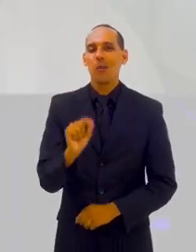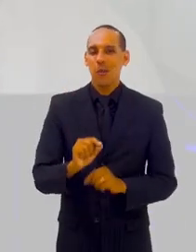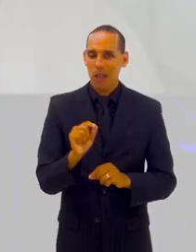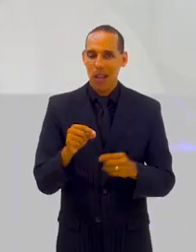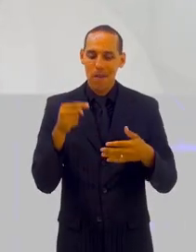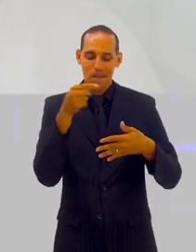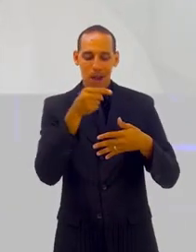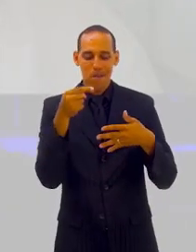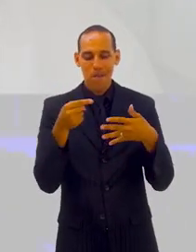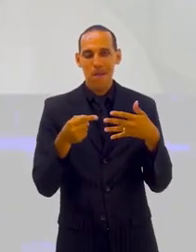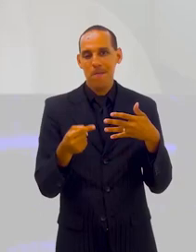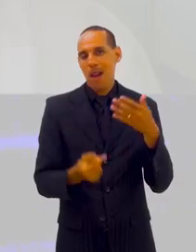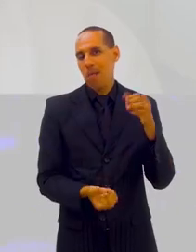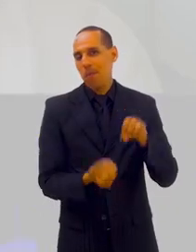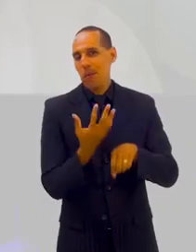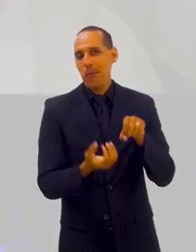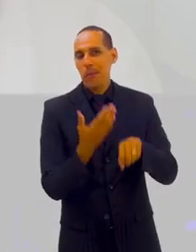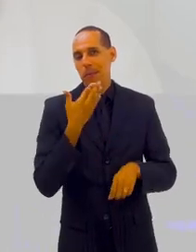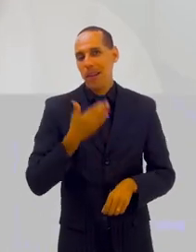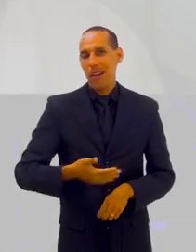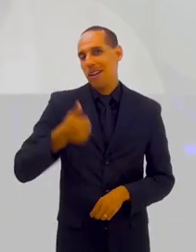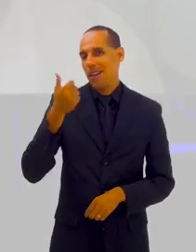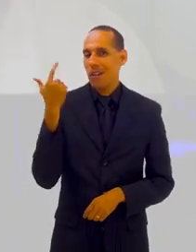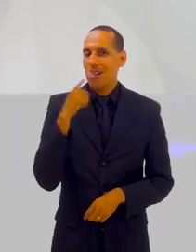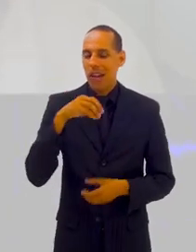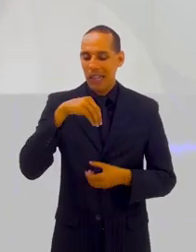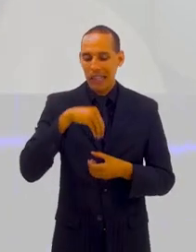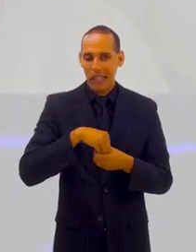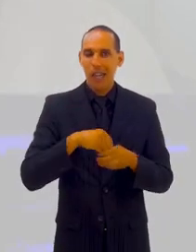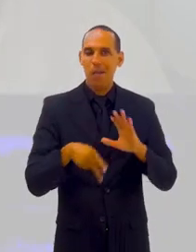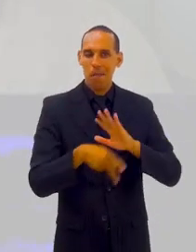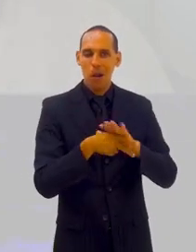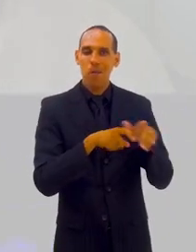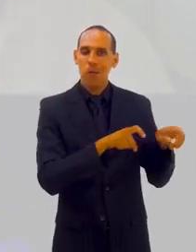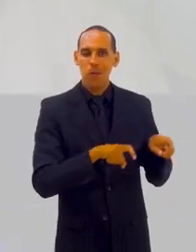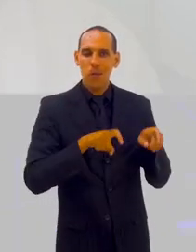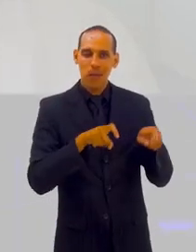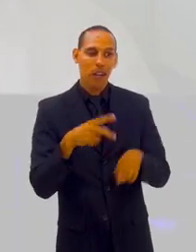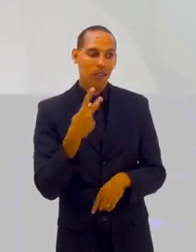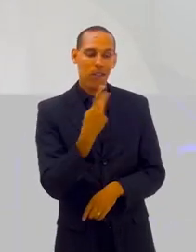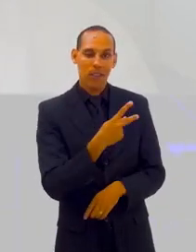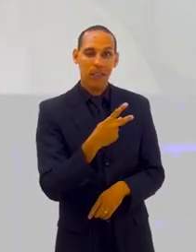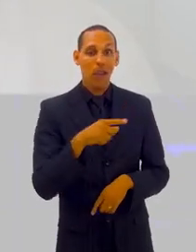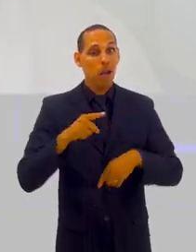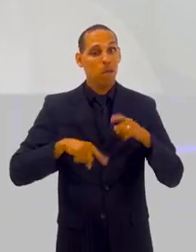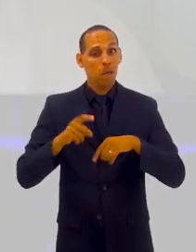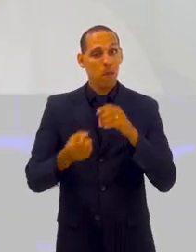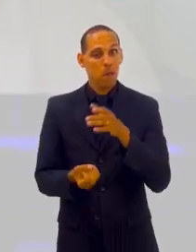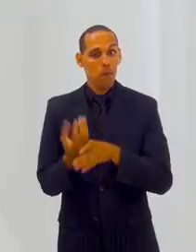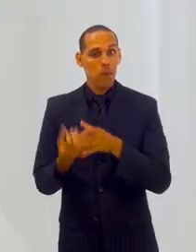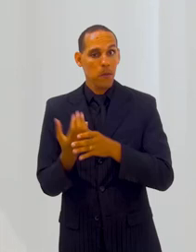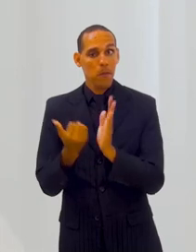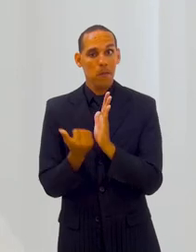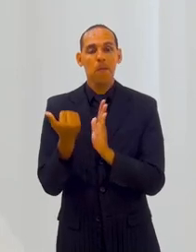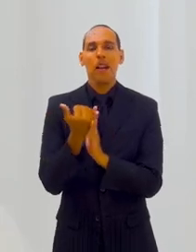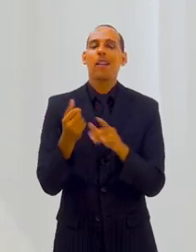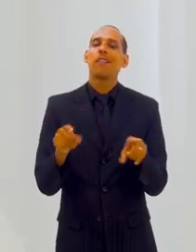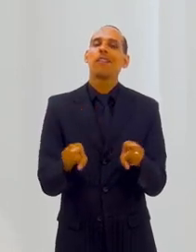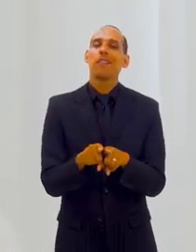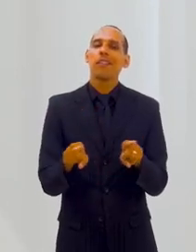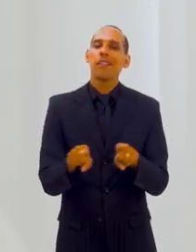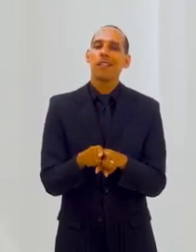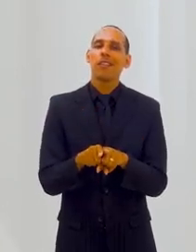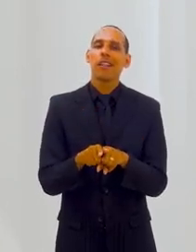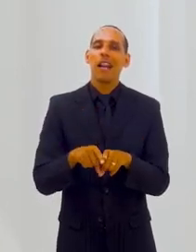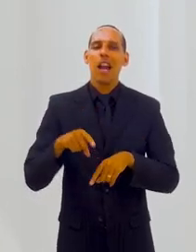as condições de produção na sua propriedade rural, aumentando tanto a produtividade quanto, muitas vezes, a